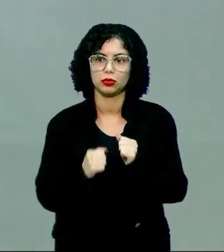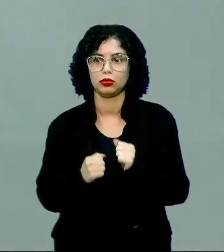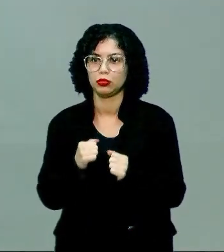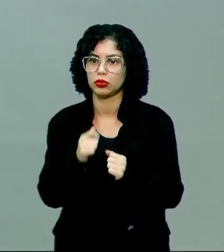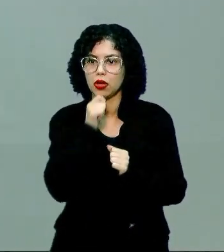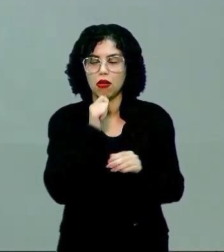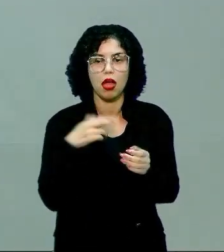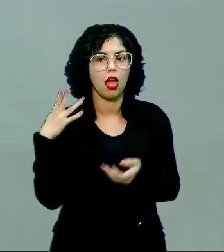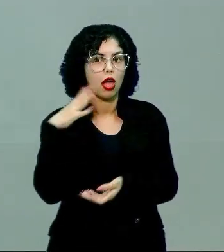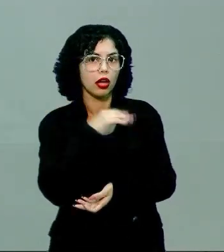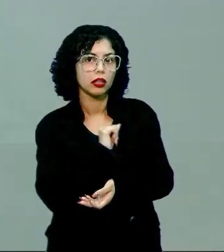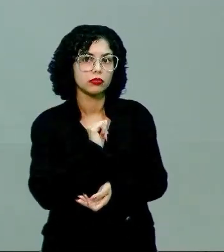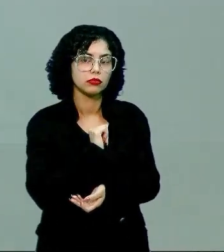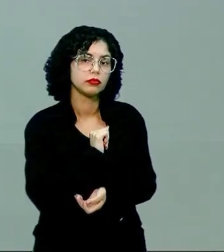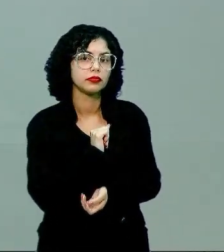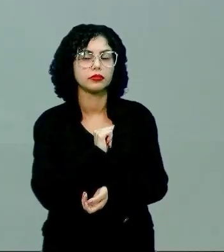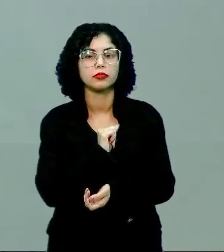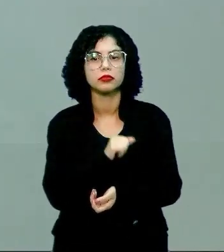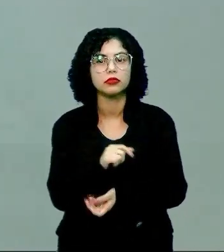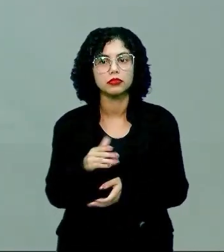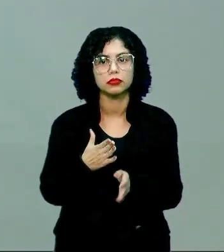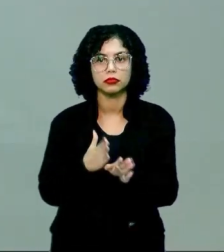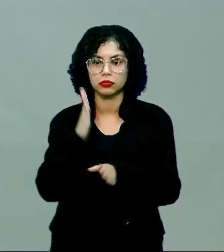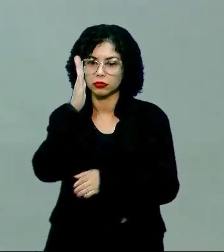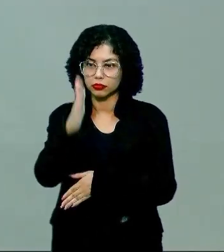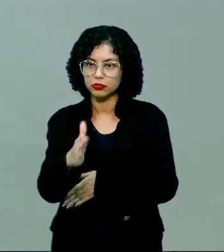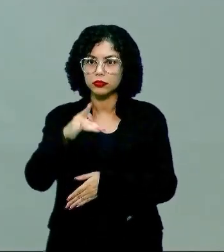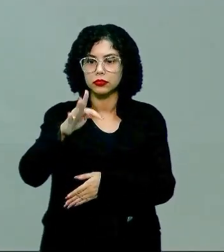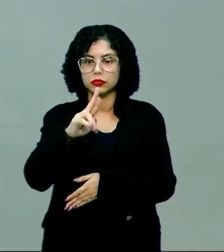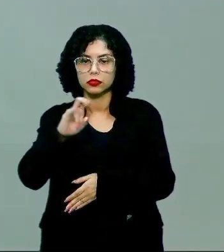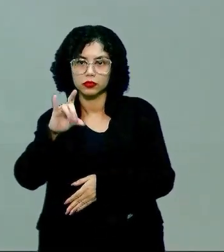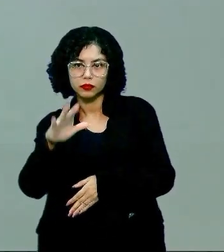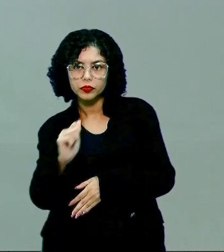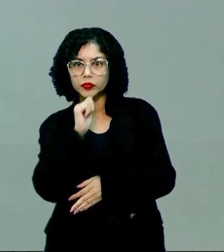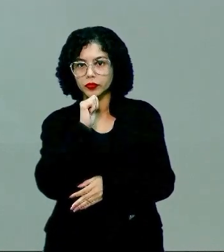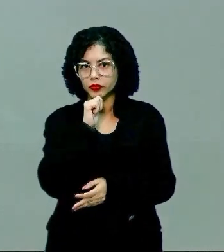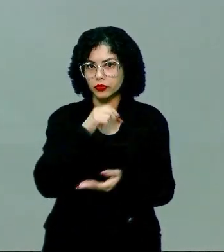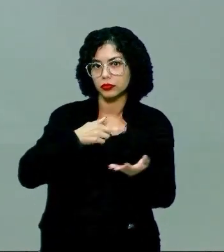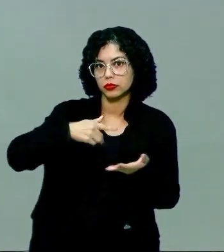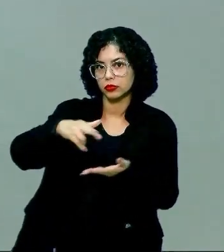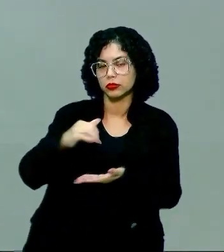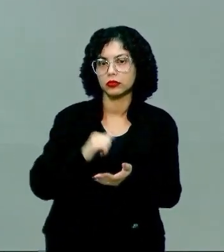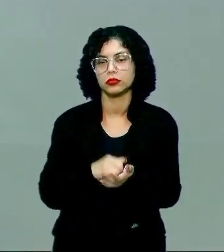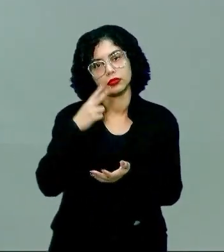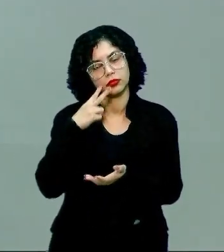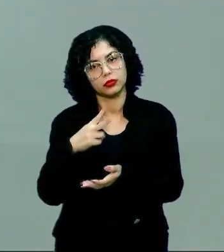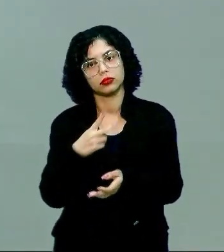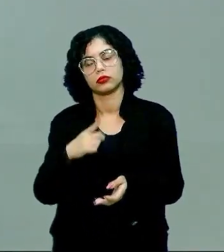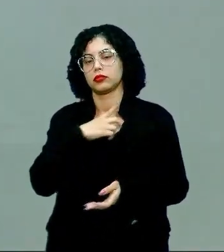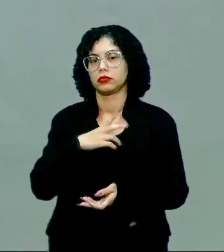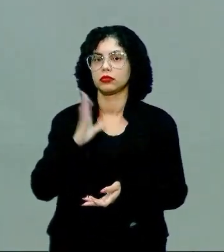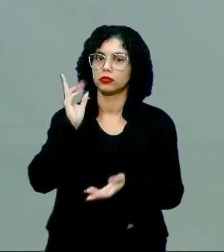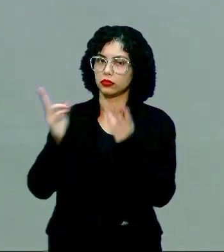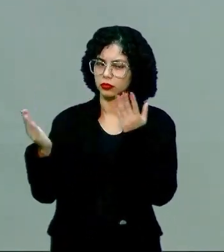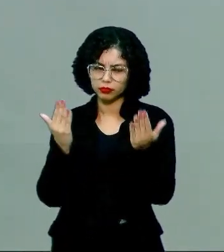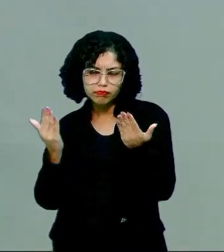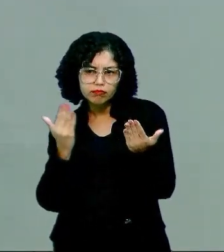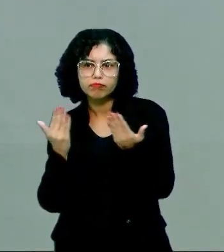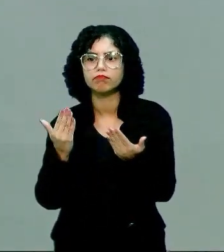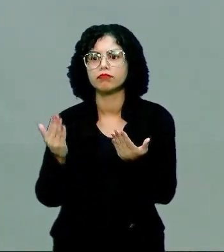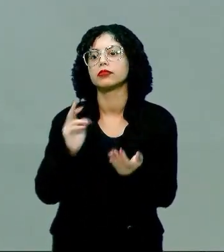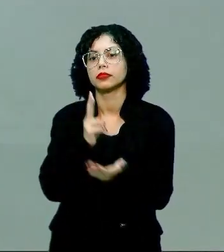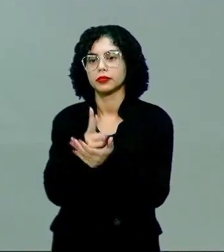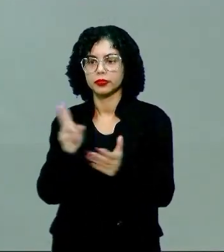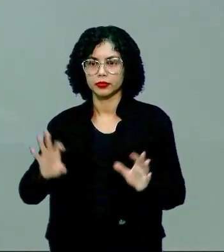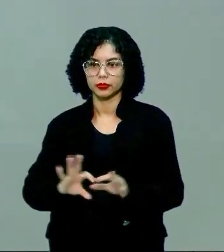e de repente eu já estou em uma trilha ou uma trilha que tem um percurso de caminhar Então veja que a gente vai sempre associando